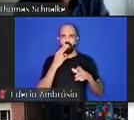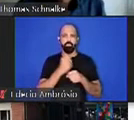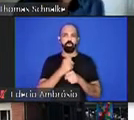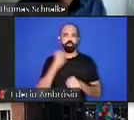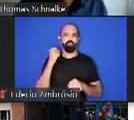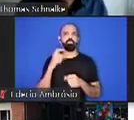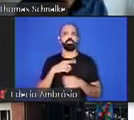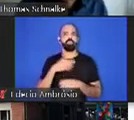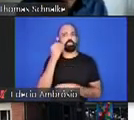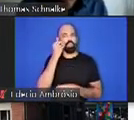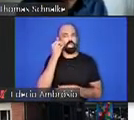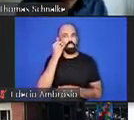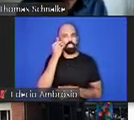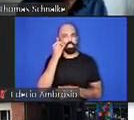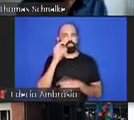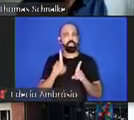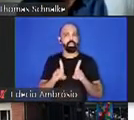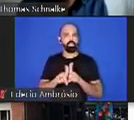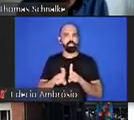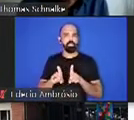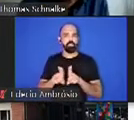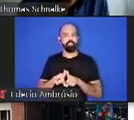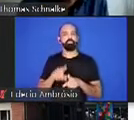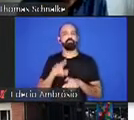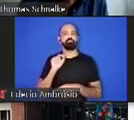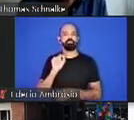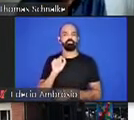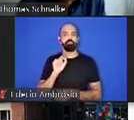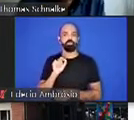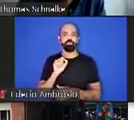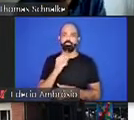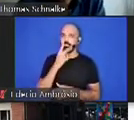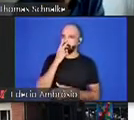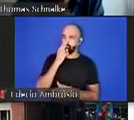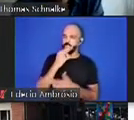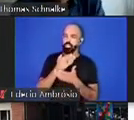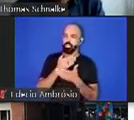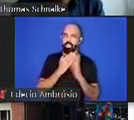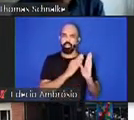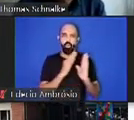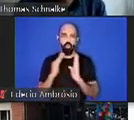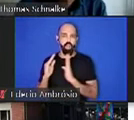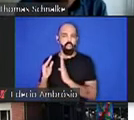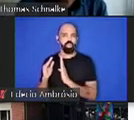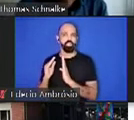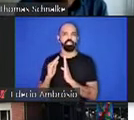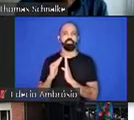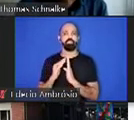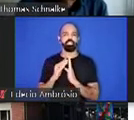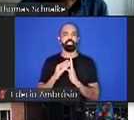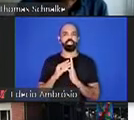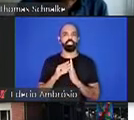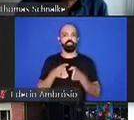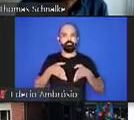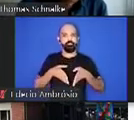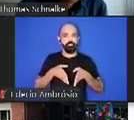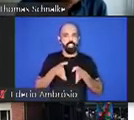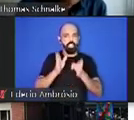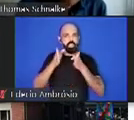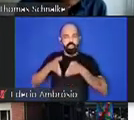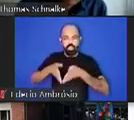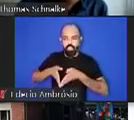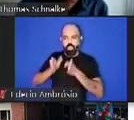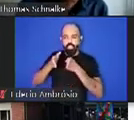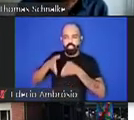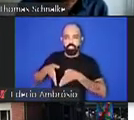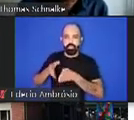Nós tentamos também ter uma sequência de fileiras com uma